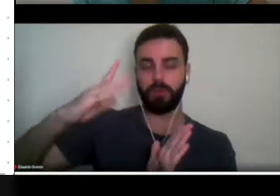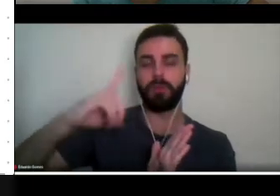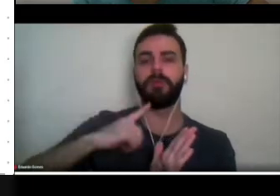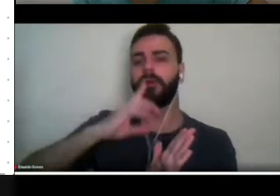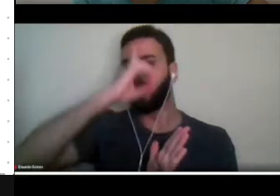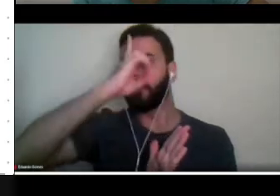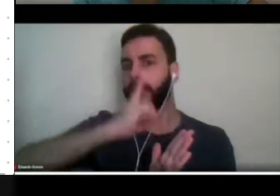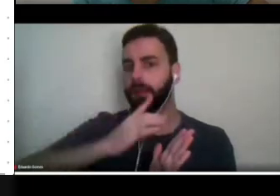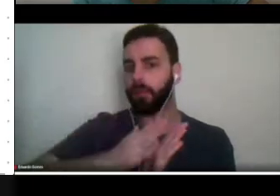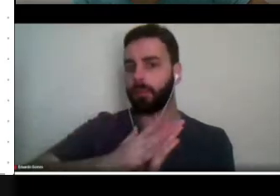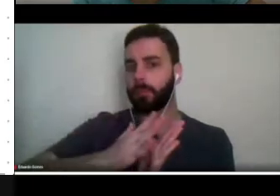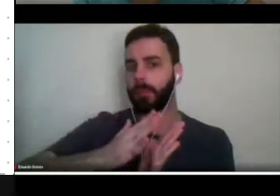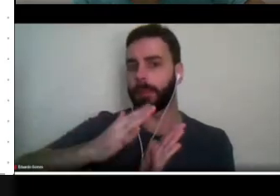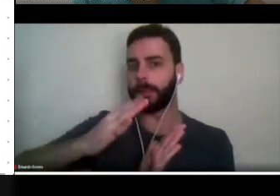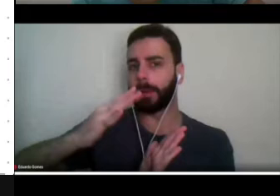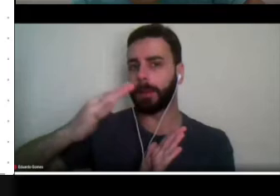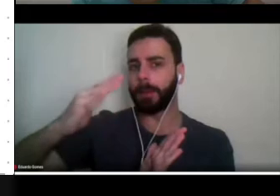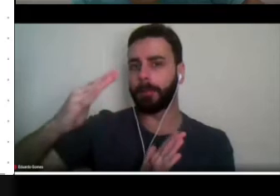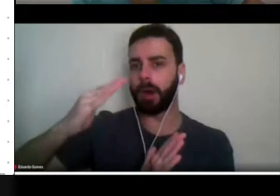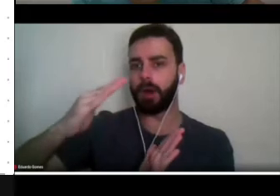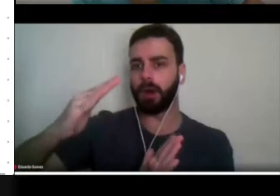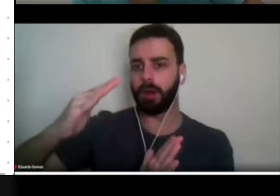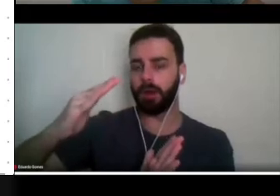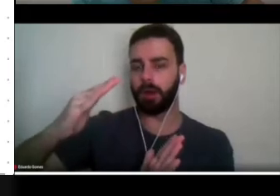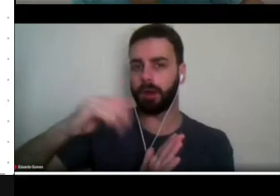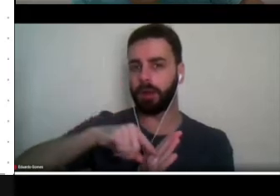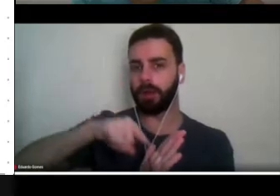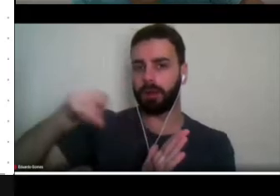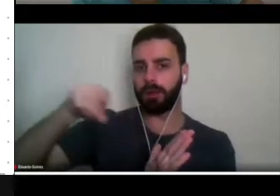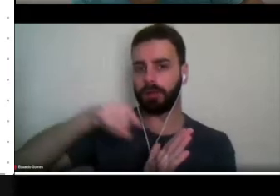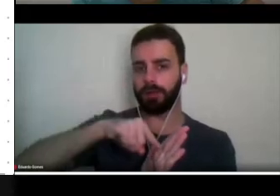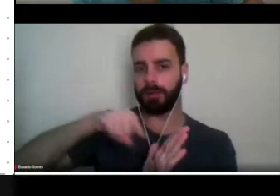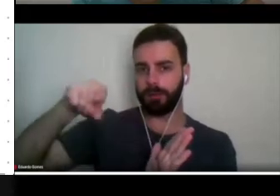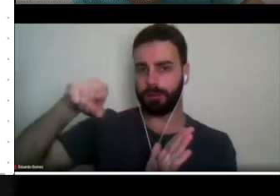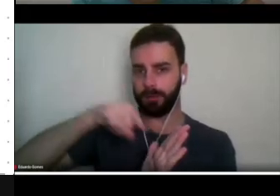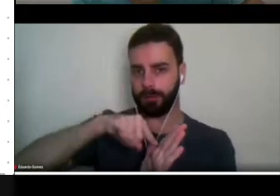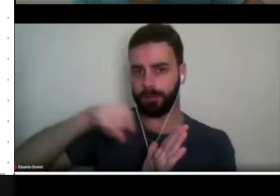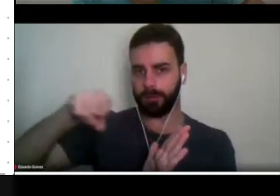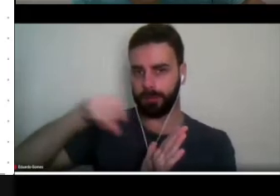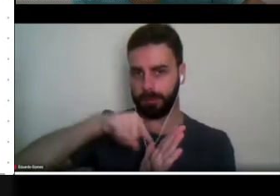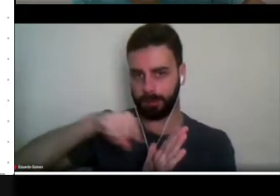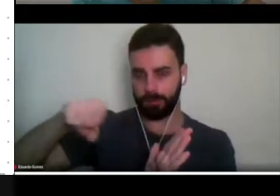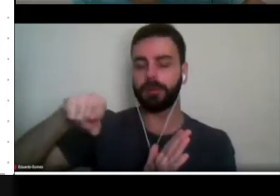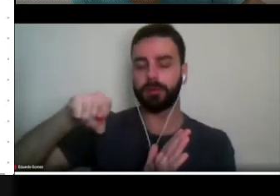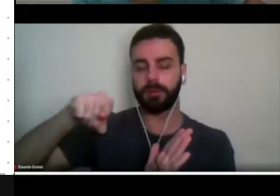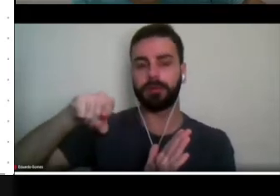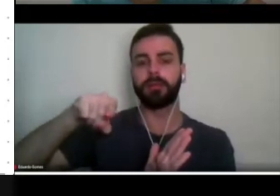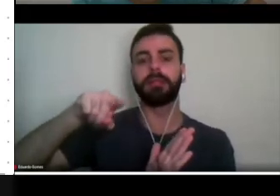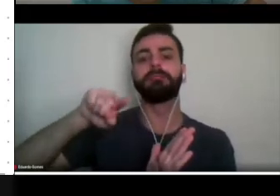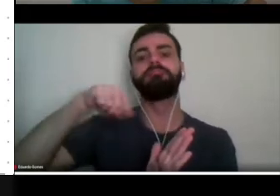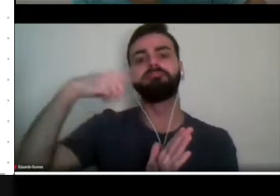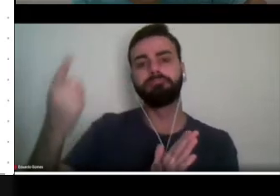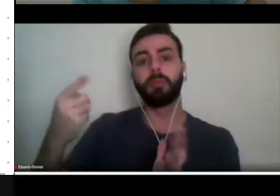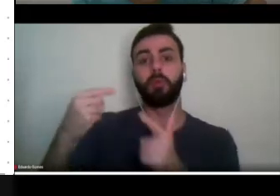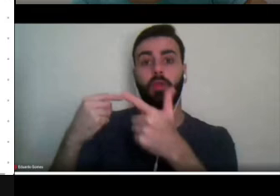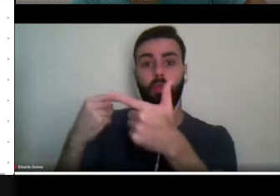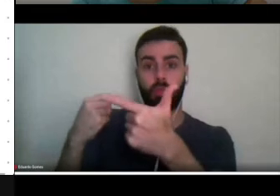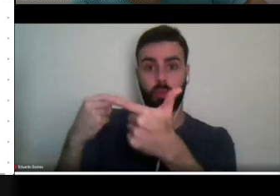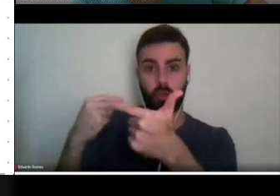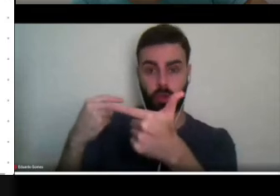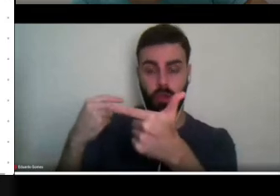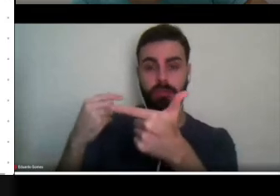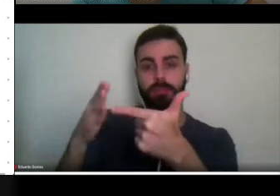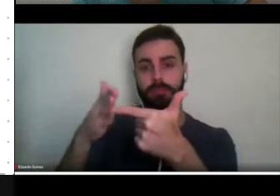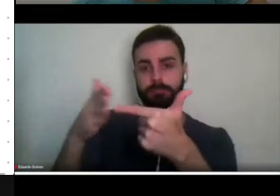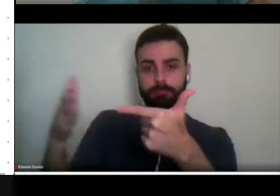em módulo até um certo valor, e de 12 até 14 segundos, eu tenho uma